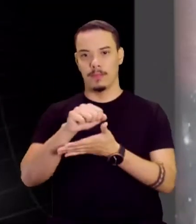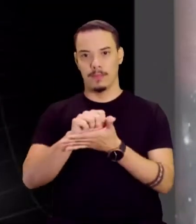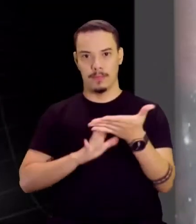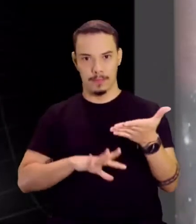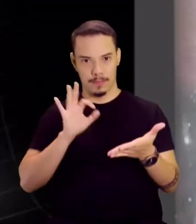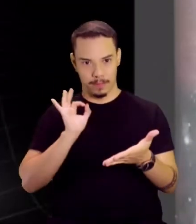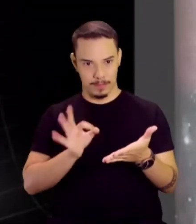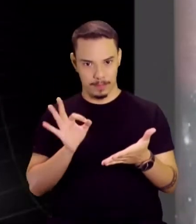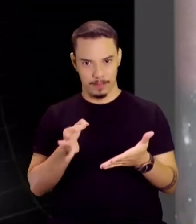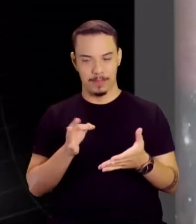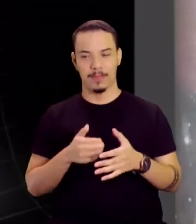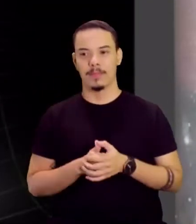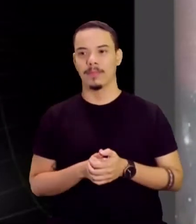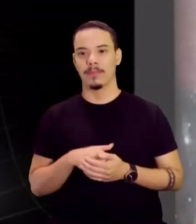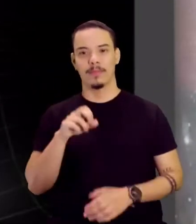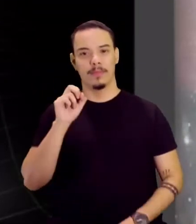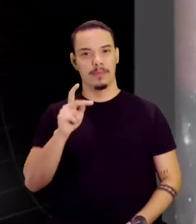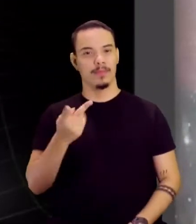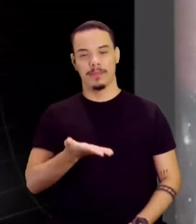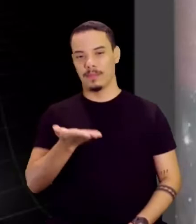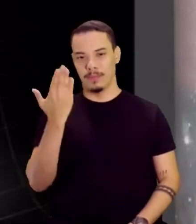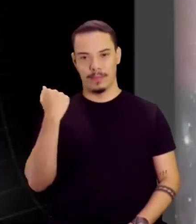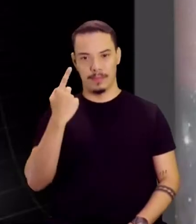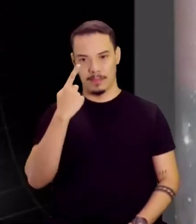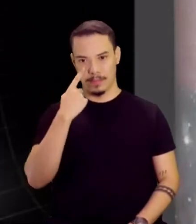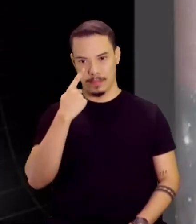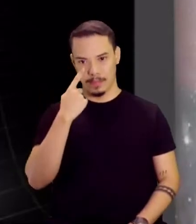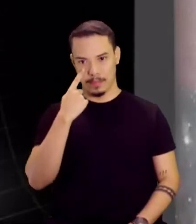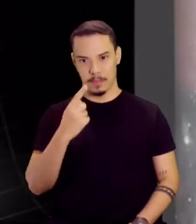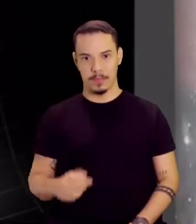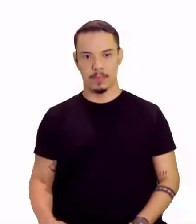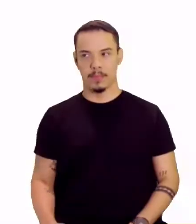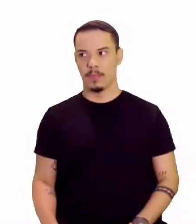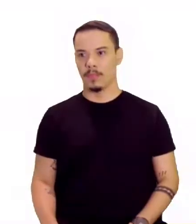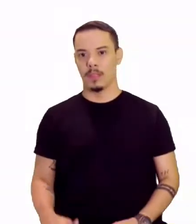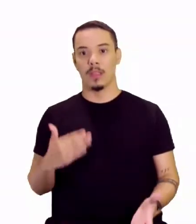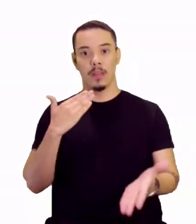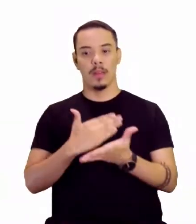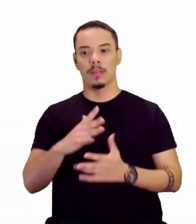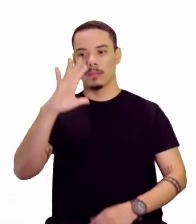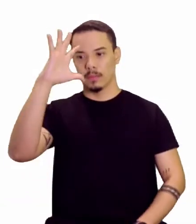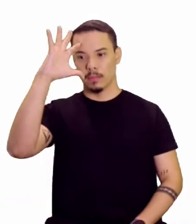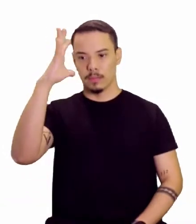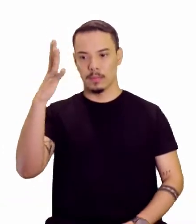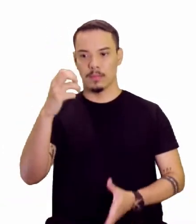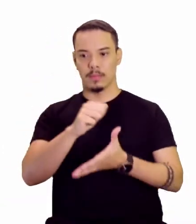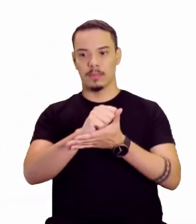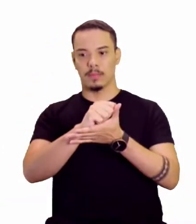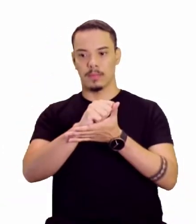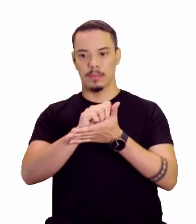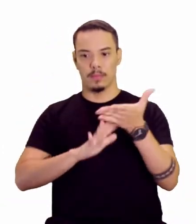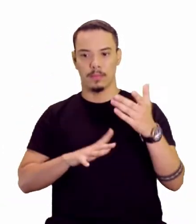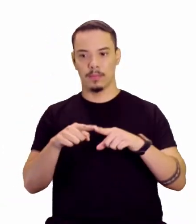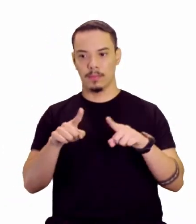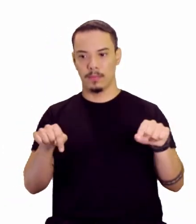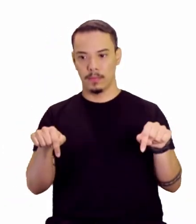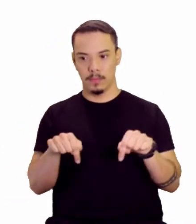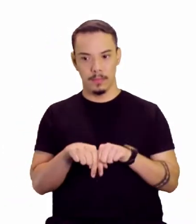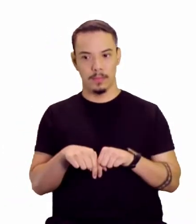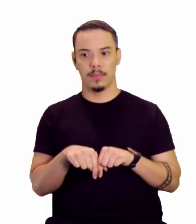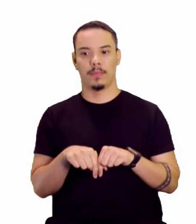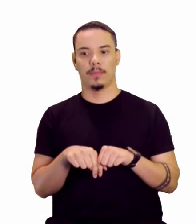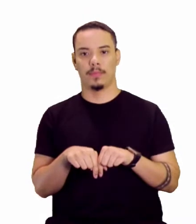atividades, não é isso? Ok? Vamos lá, então? Então, vamos começar a resolver as nossas atividades de